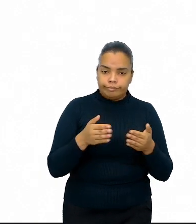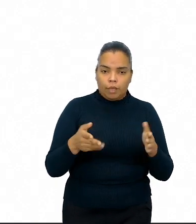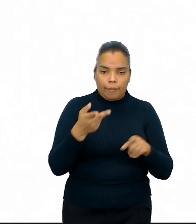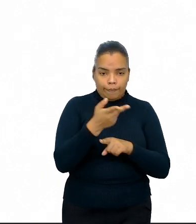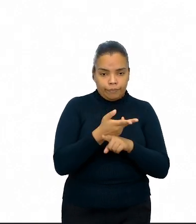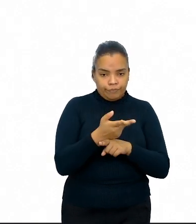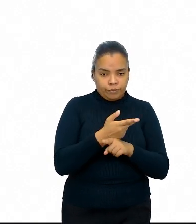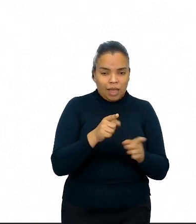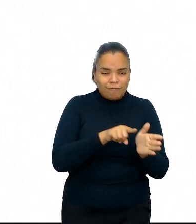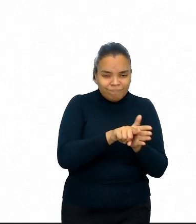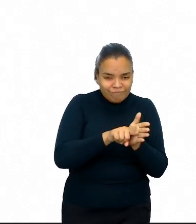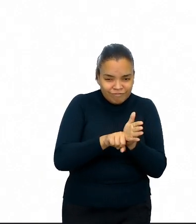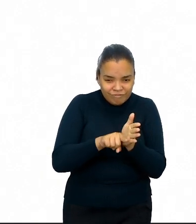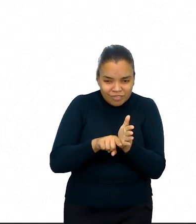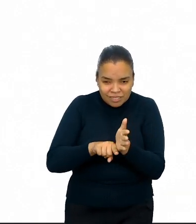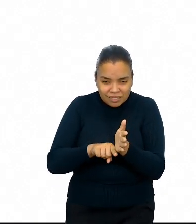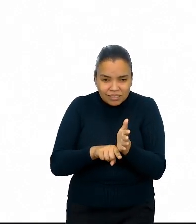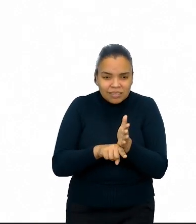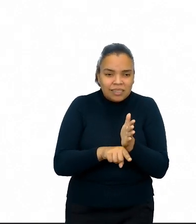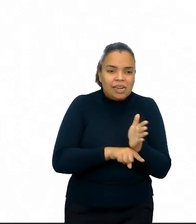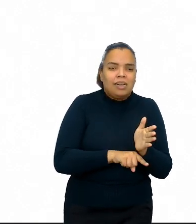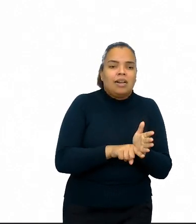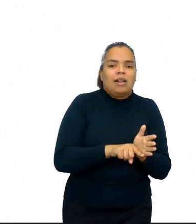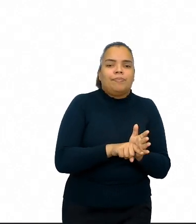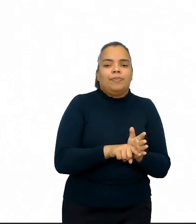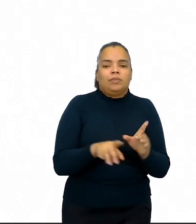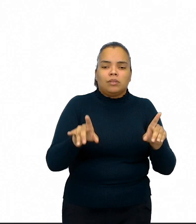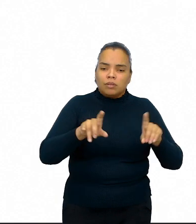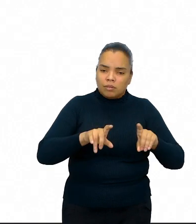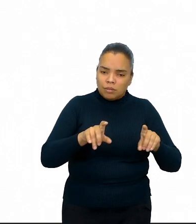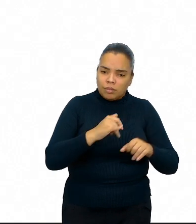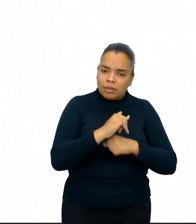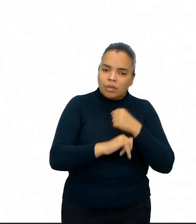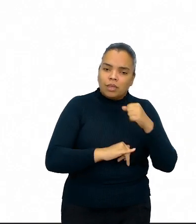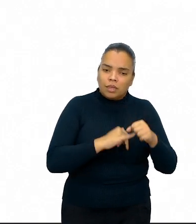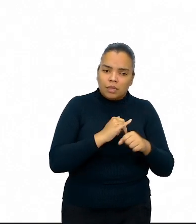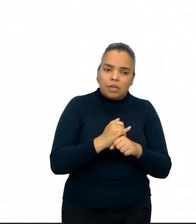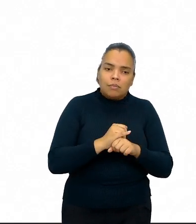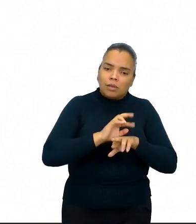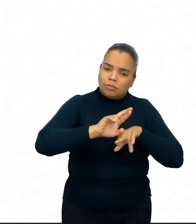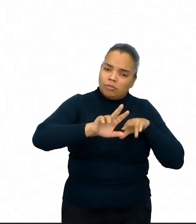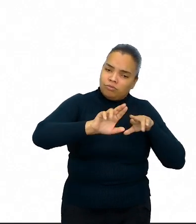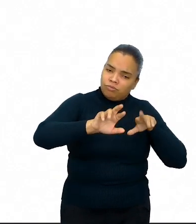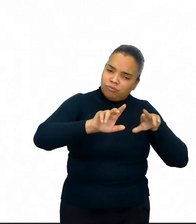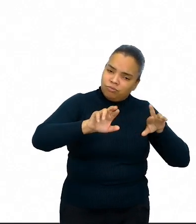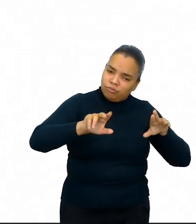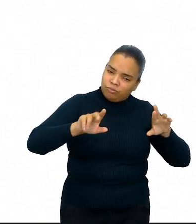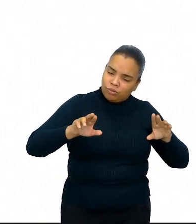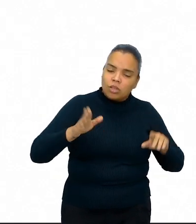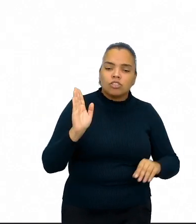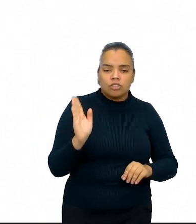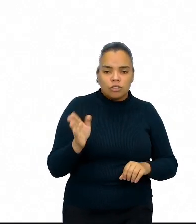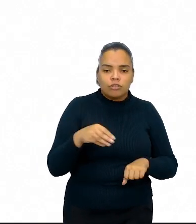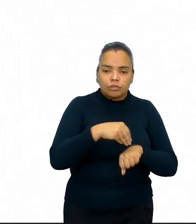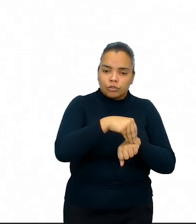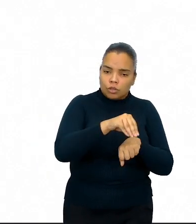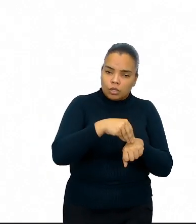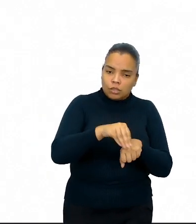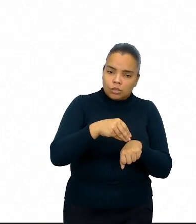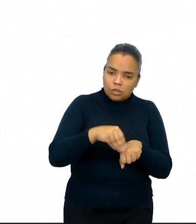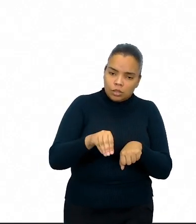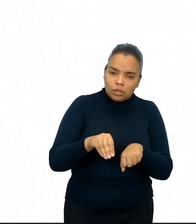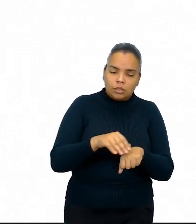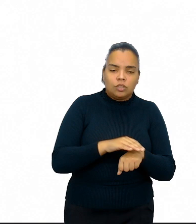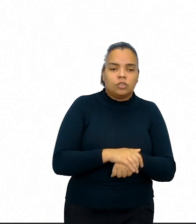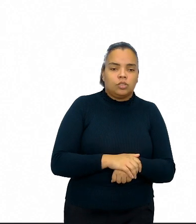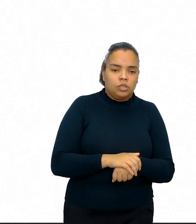ferramentas digitais, os artigos e os demais recursos que nós indicamos nessa pauta. Então, aproveite para